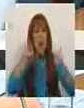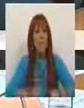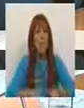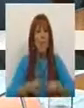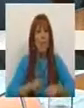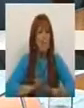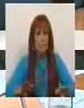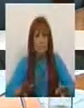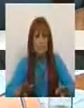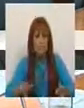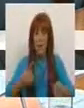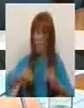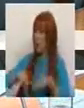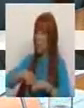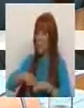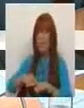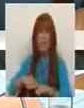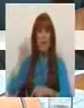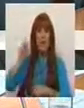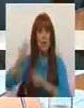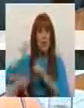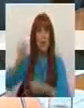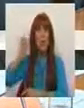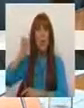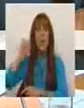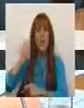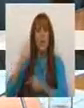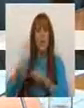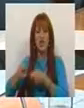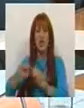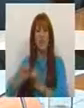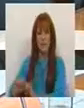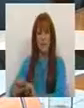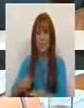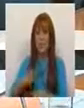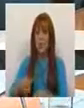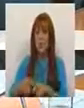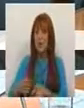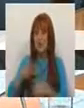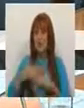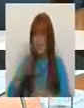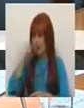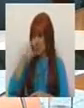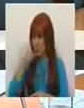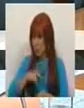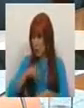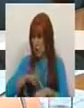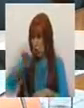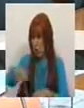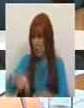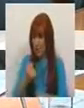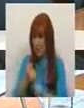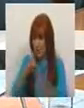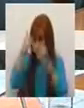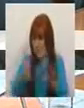mal gerido. Para nós, o que é importante é a qualidade de gestão. O que nos motiva é se os portugueses chegam horas ao